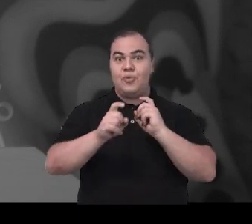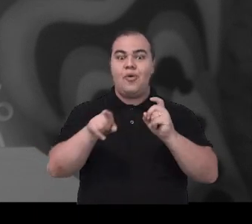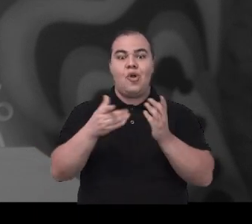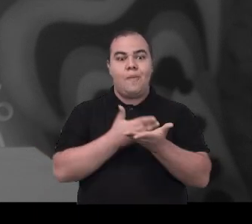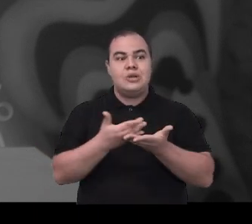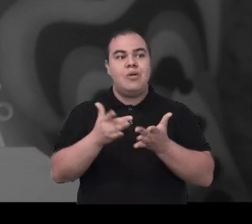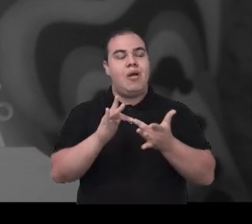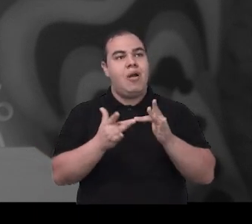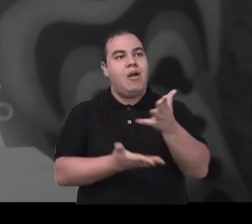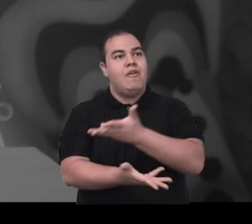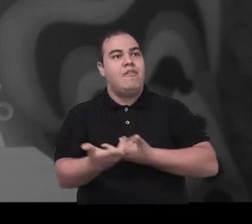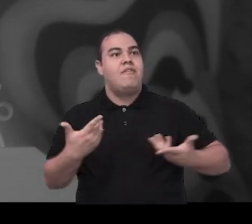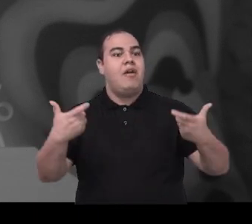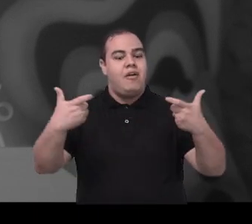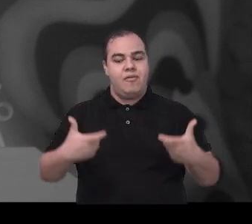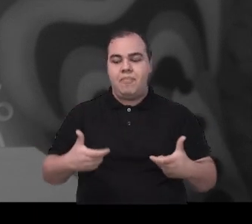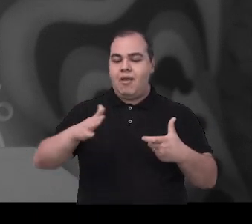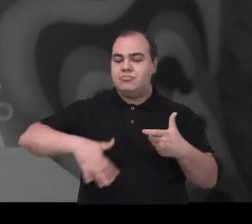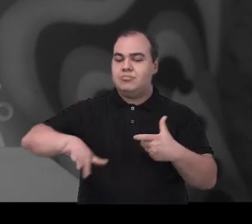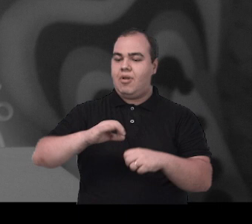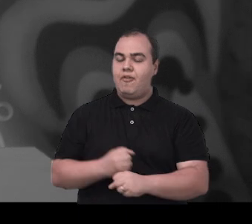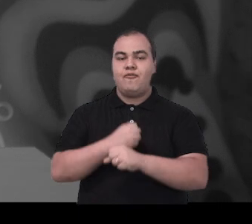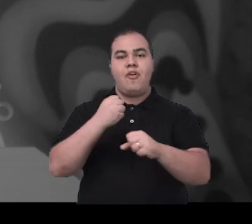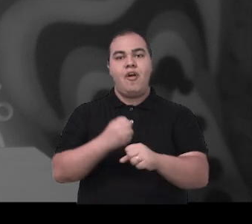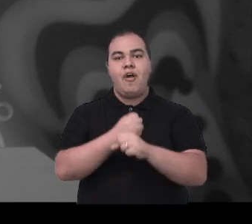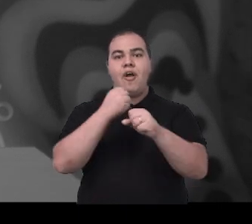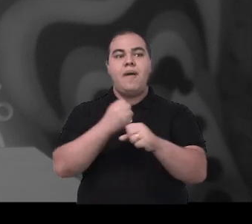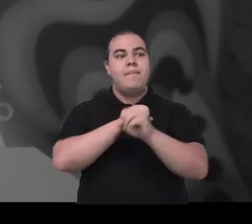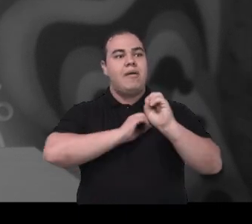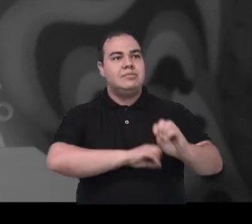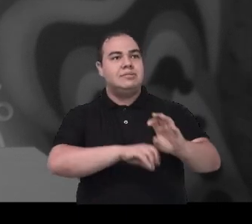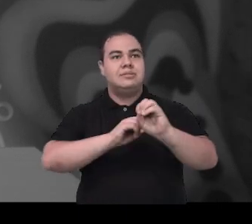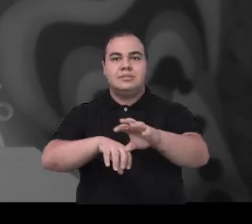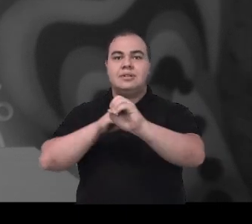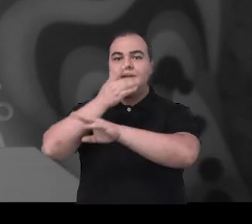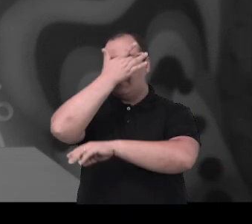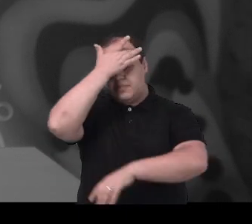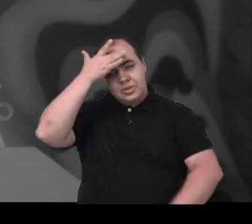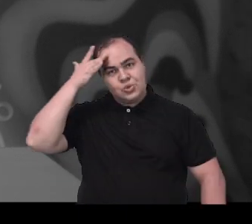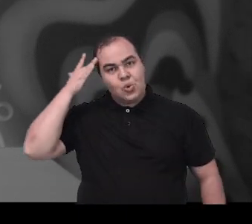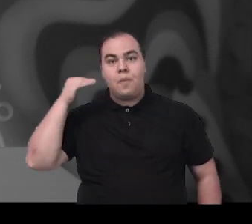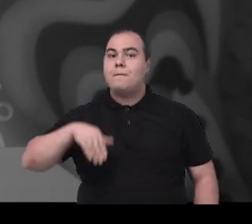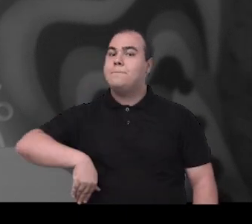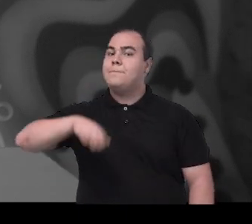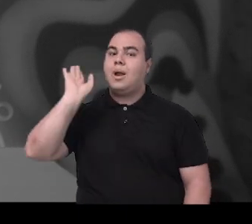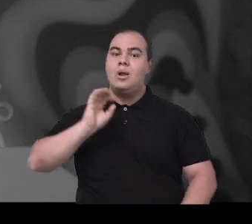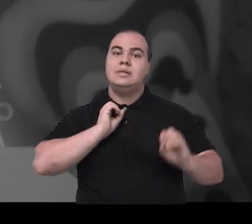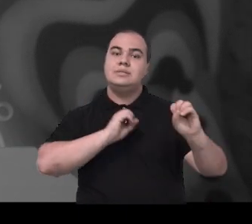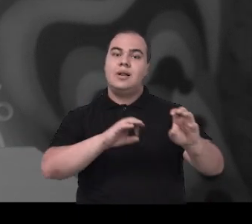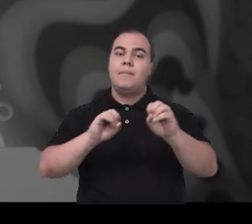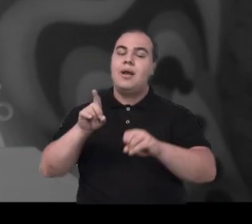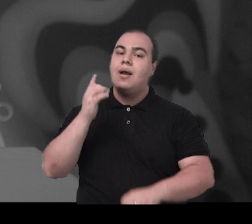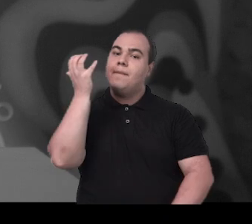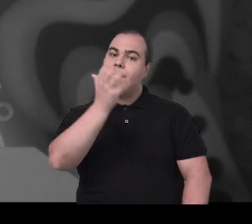se envolver com a reforma do espaço e ensinando muitas pessoas. Acho que o maior ensinamento que ele fez é